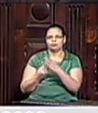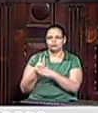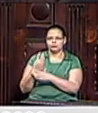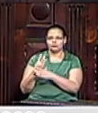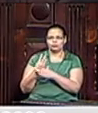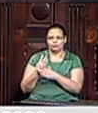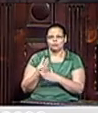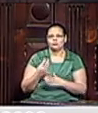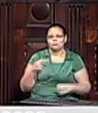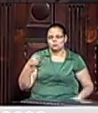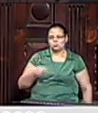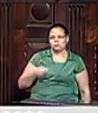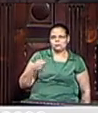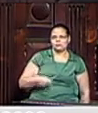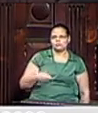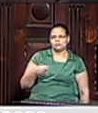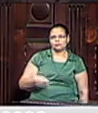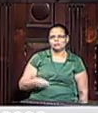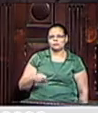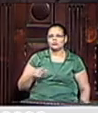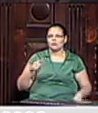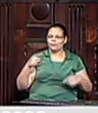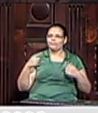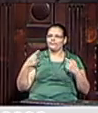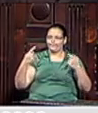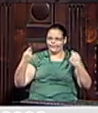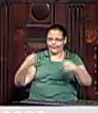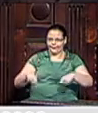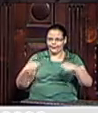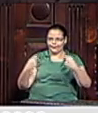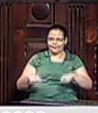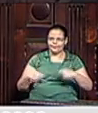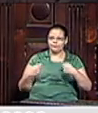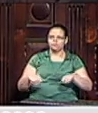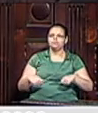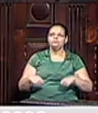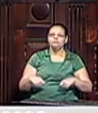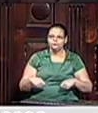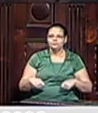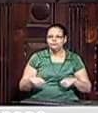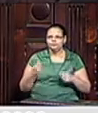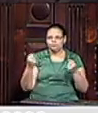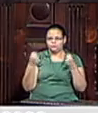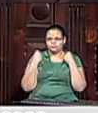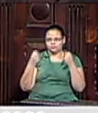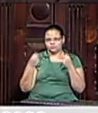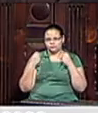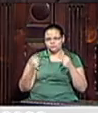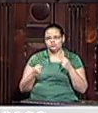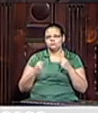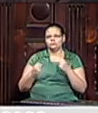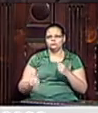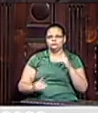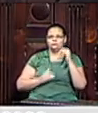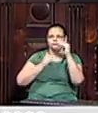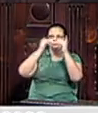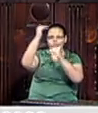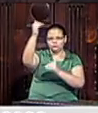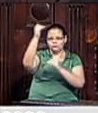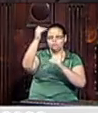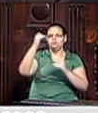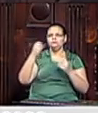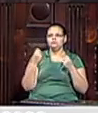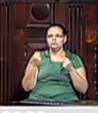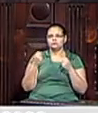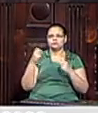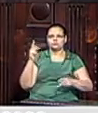saídas autoritárias. É necessário restabelecer o poder soberano da força